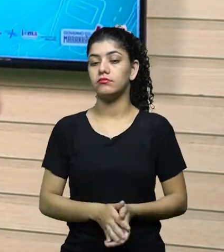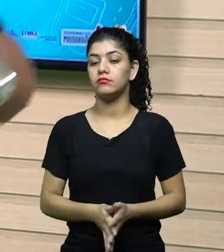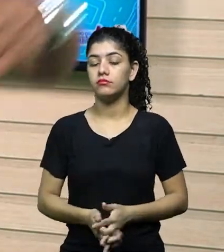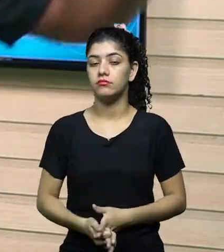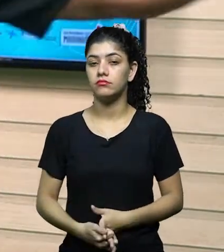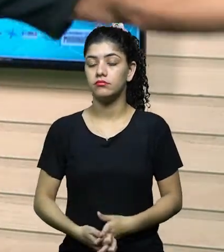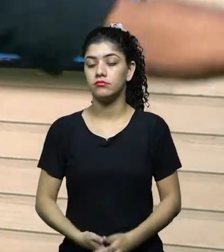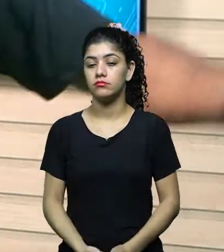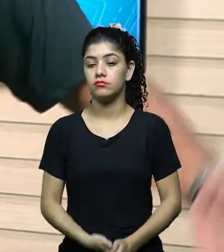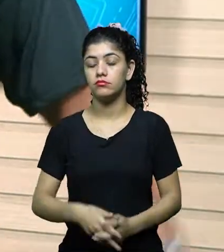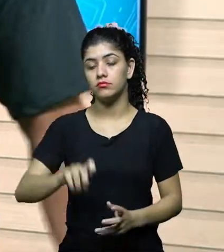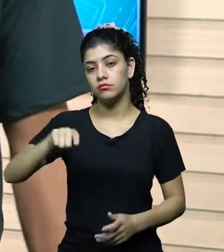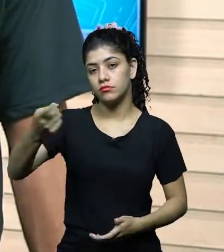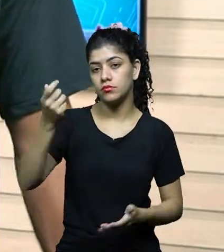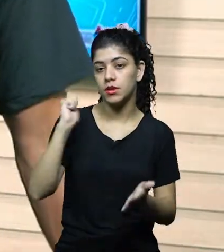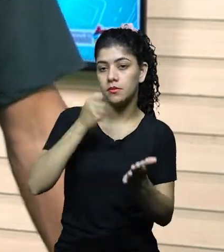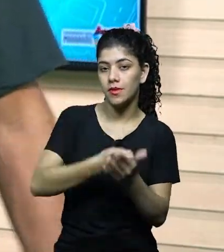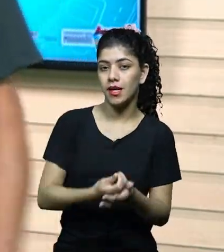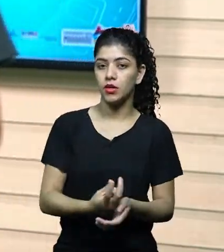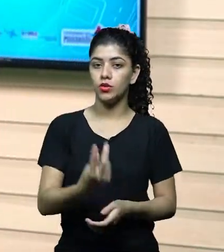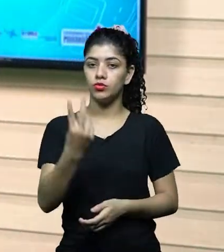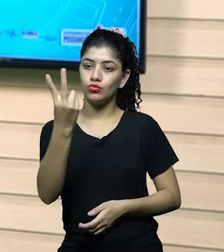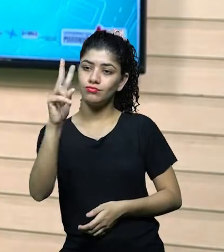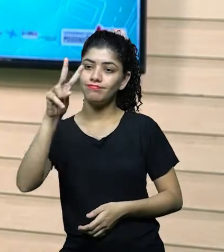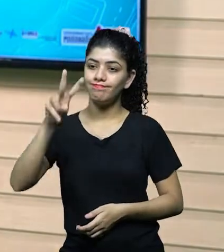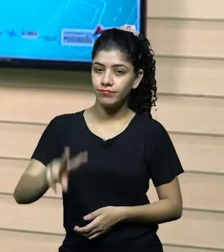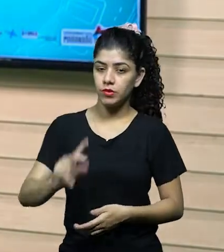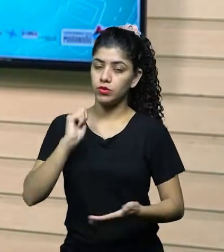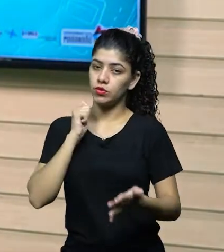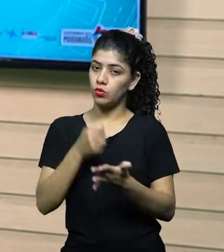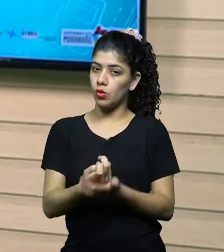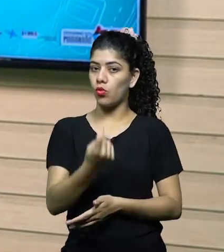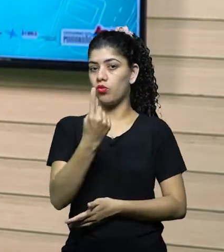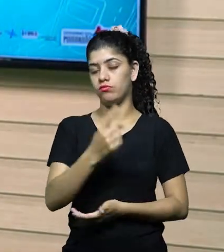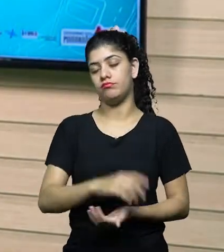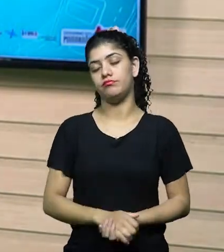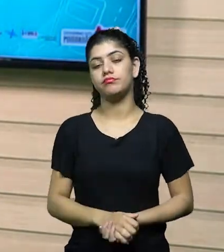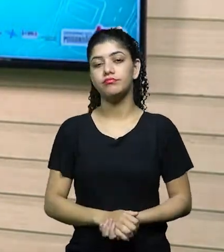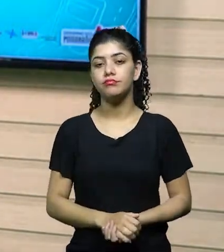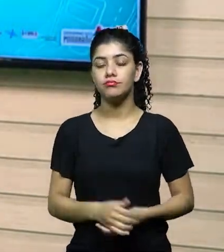acabar, no longo prazo, pagando por 2 vezes aquilo que você adquiriu.